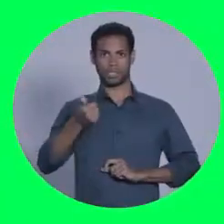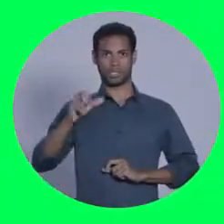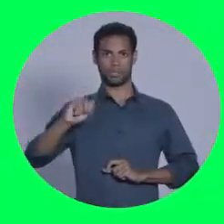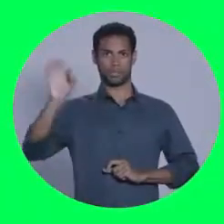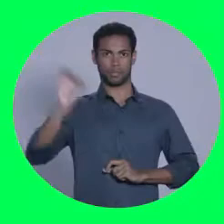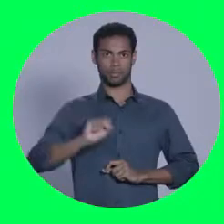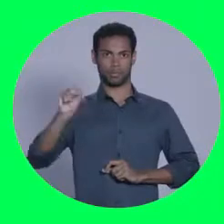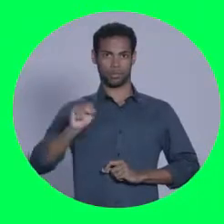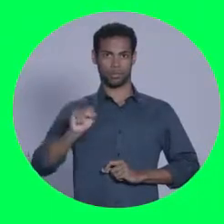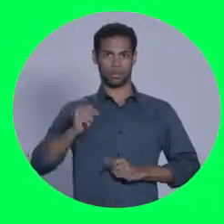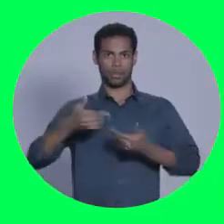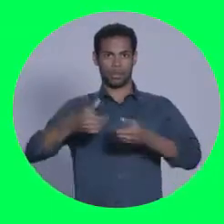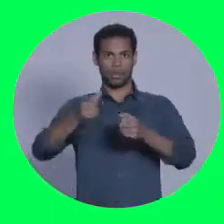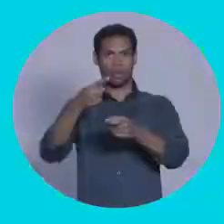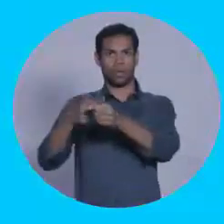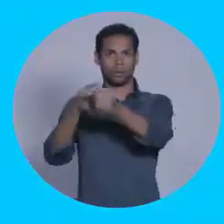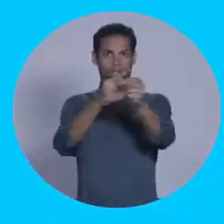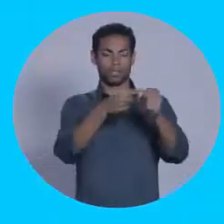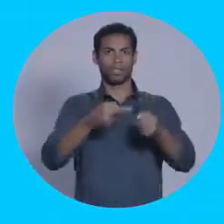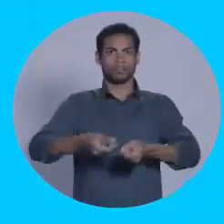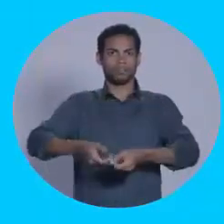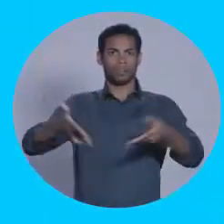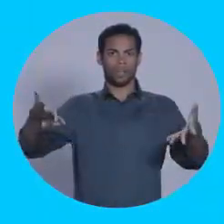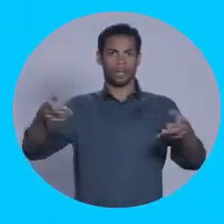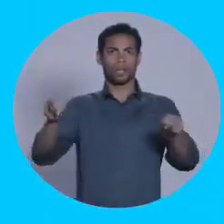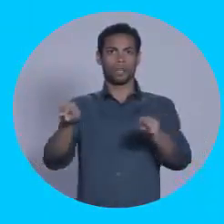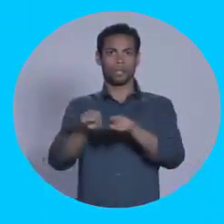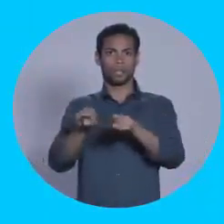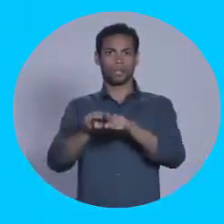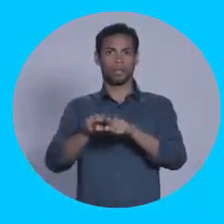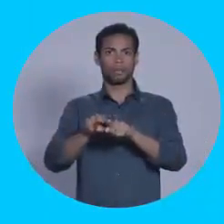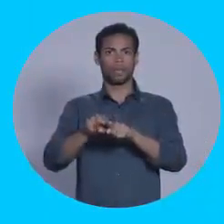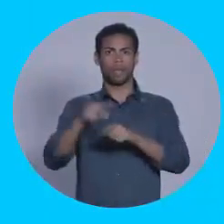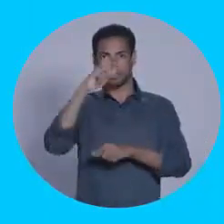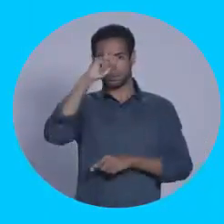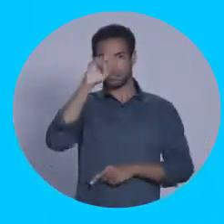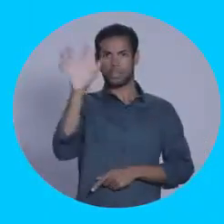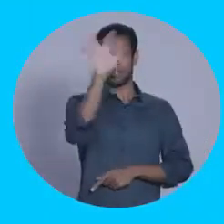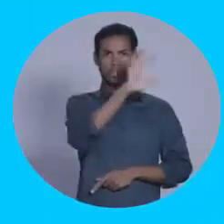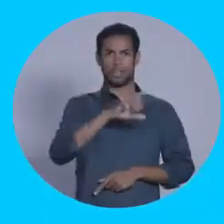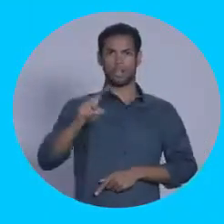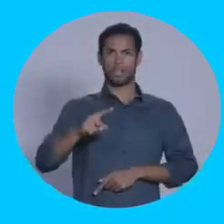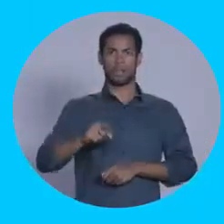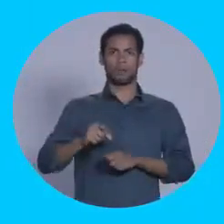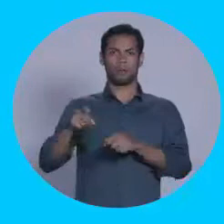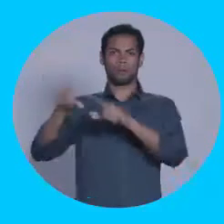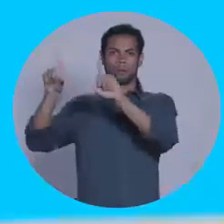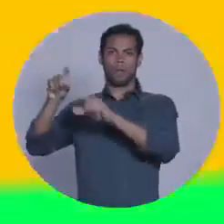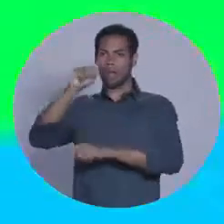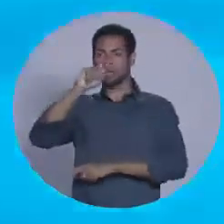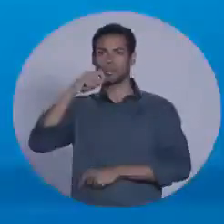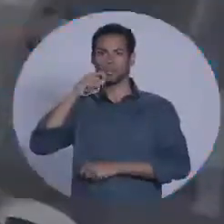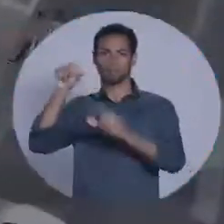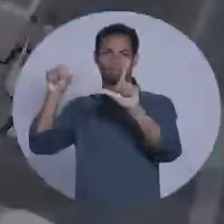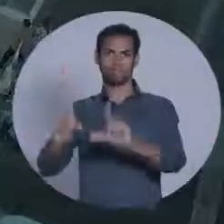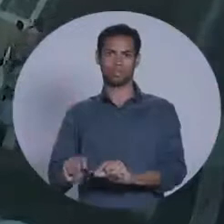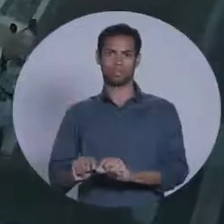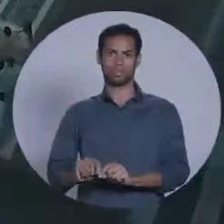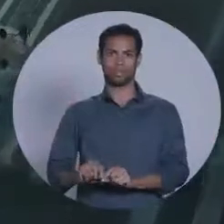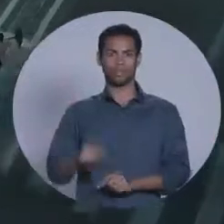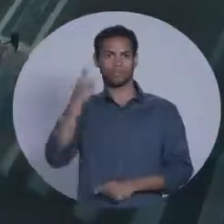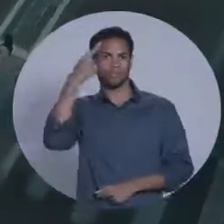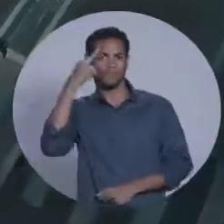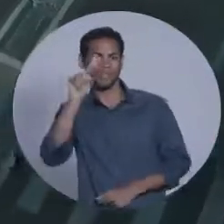e modernizar as UPAs no interior. E botar a rede de hospitais regionais para funcionar, desafogando os hospitais de Aracaju. Um